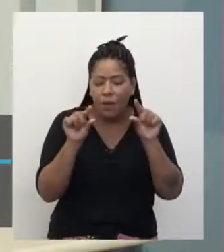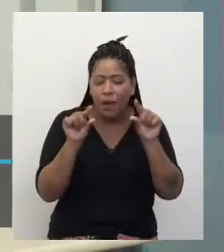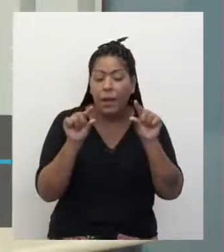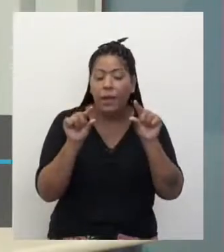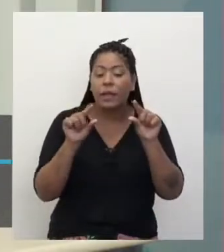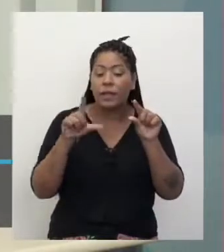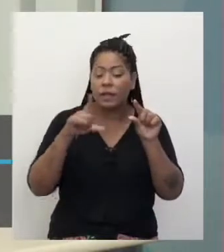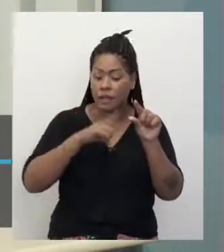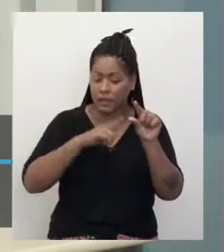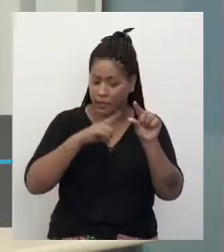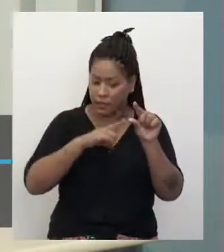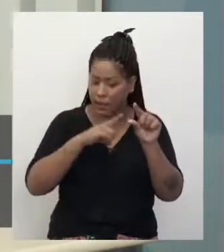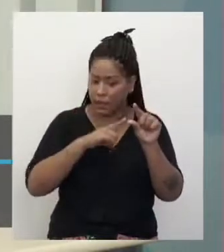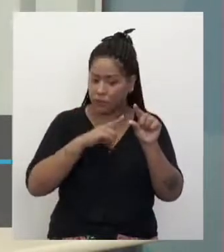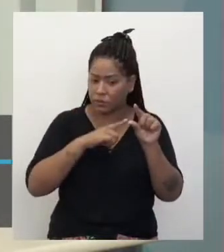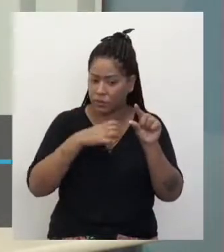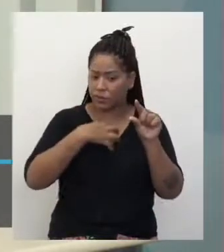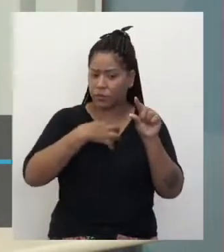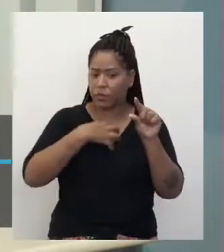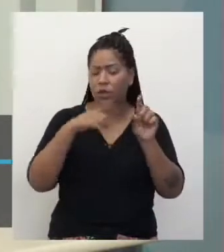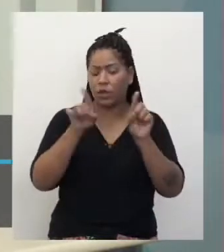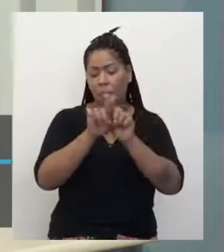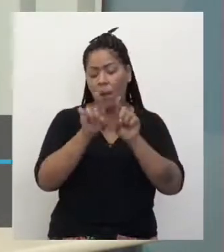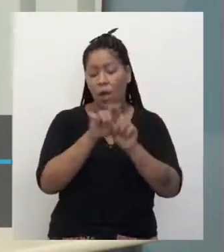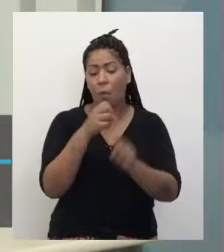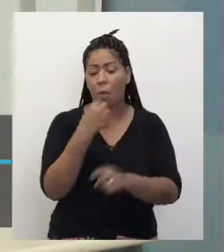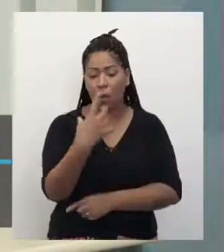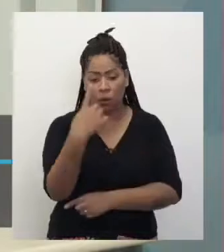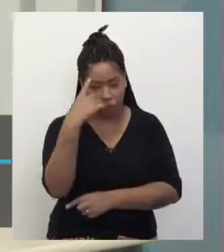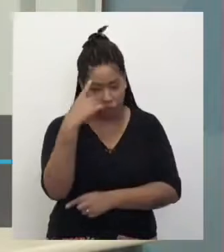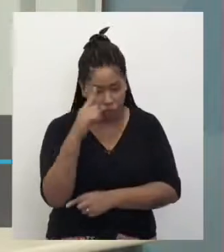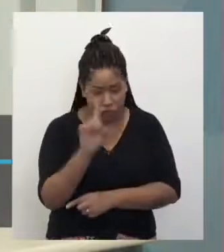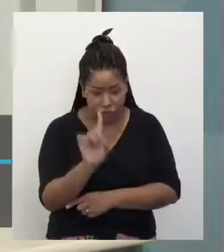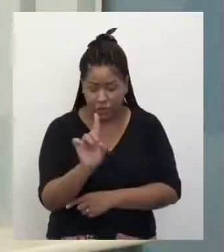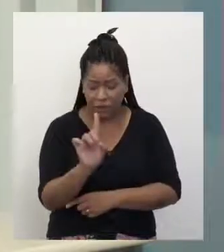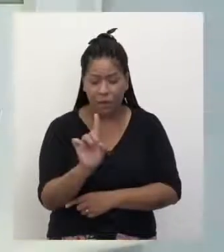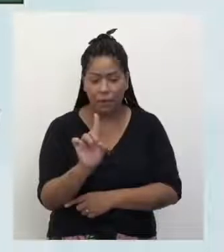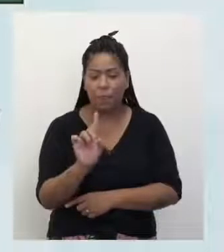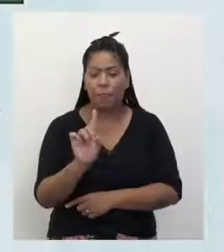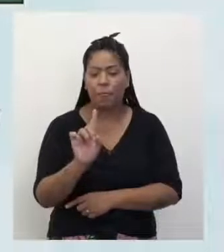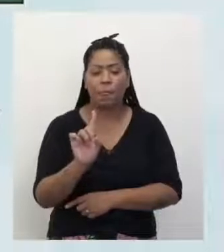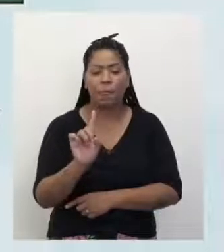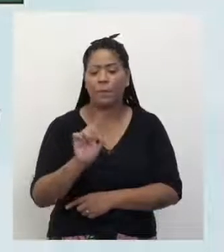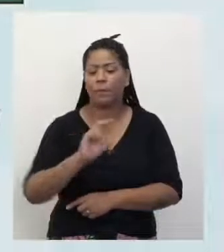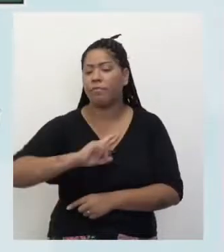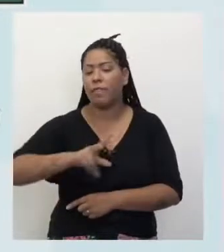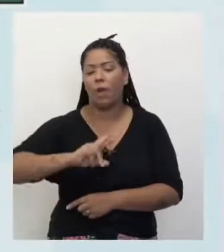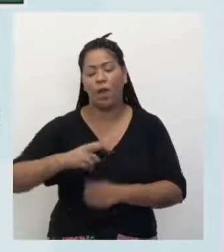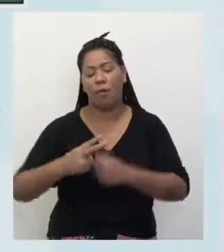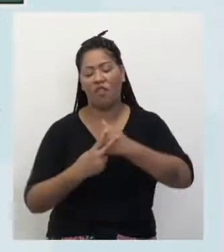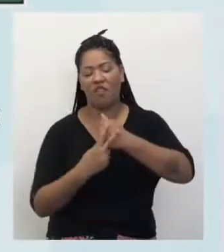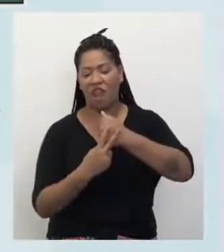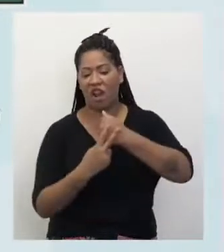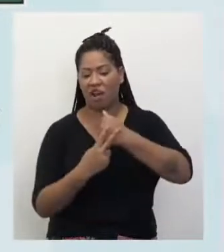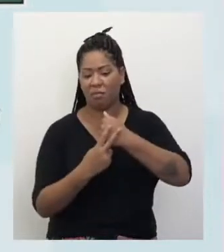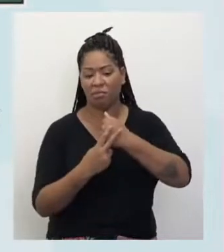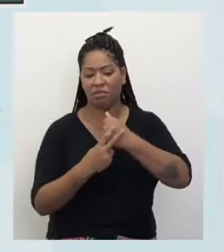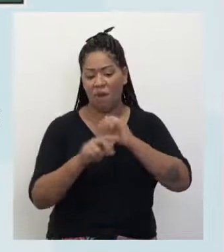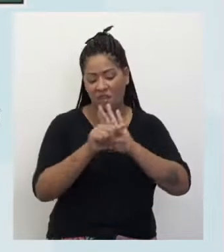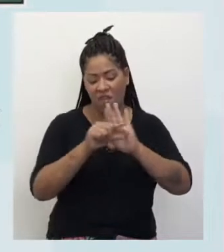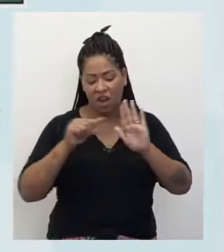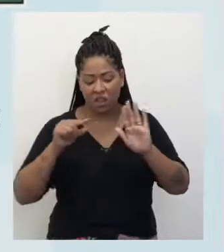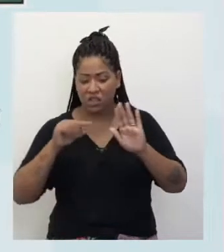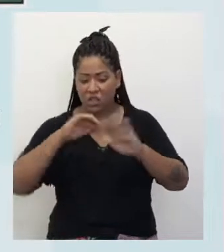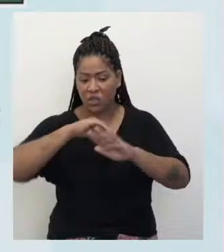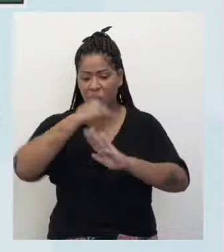efeito. O bom dia também, que não necessariamente precisa ter um verbo para você ter o sentido da frase completa. A palavra